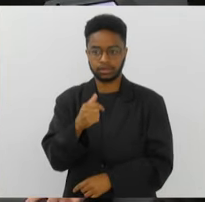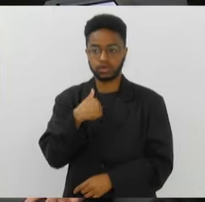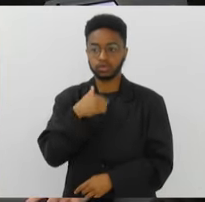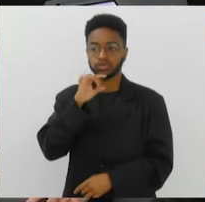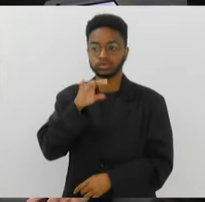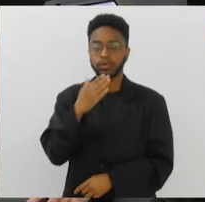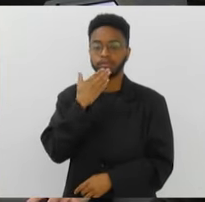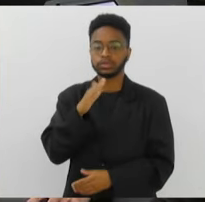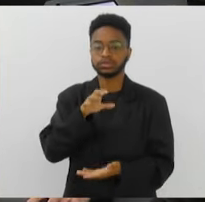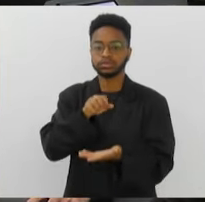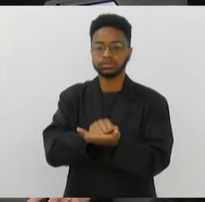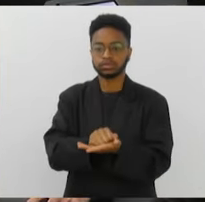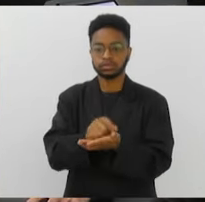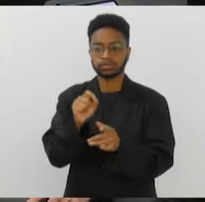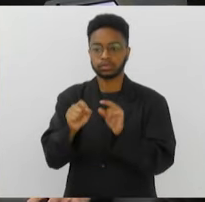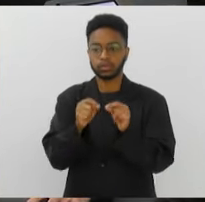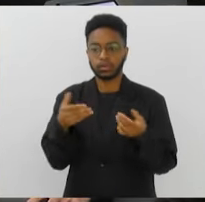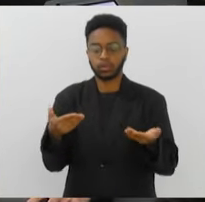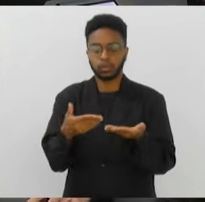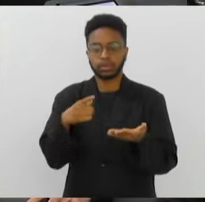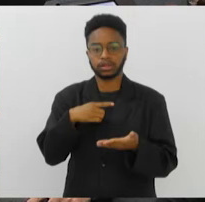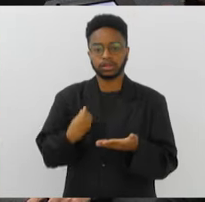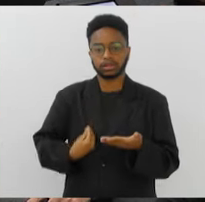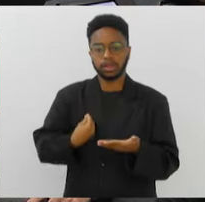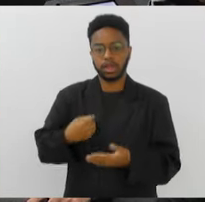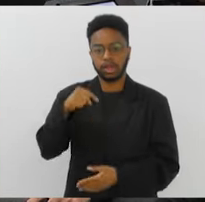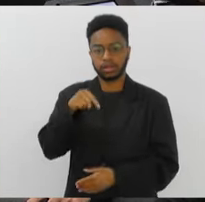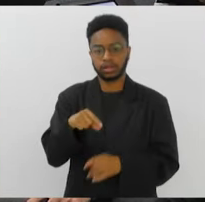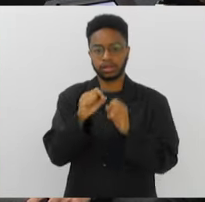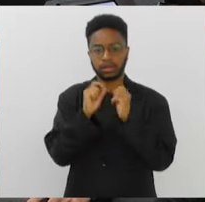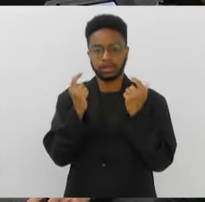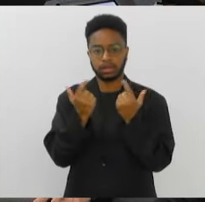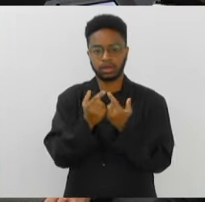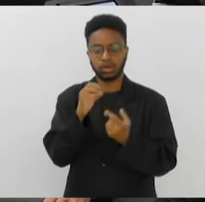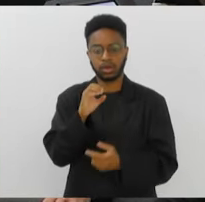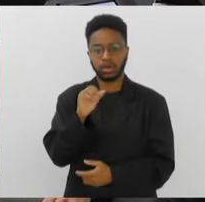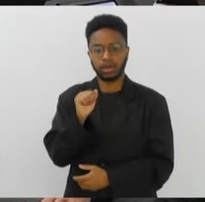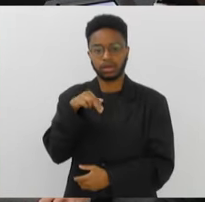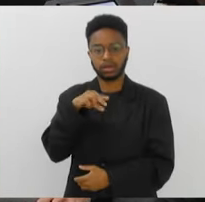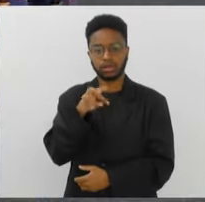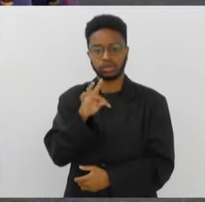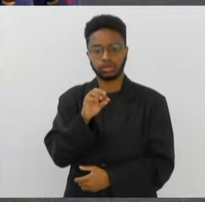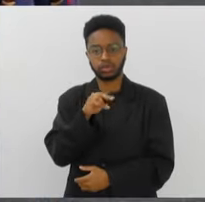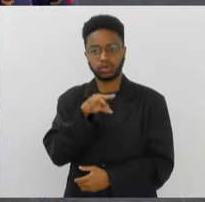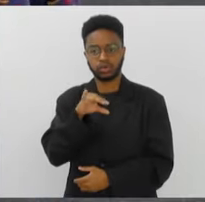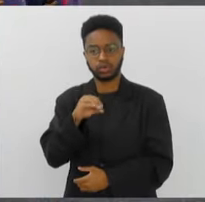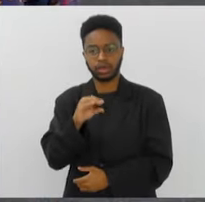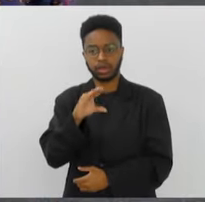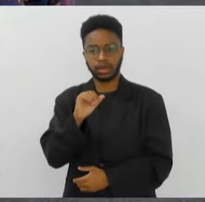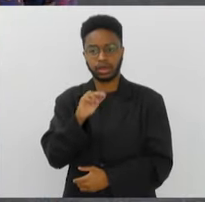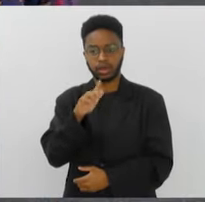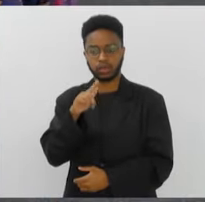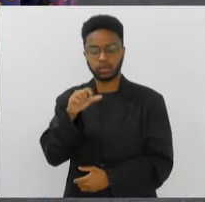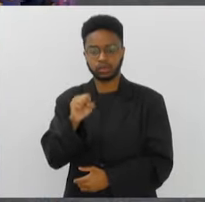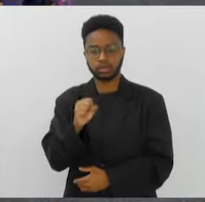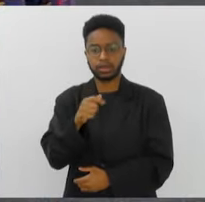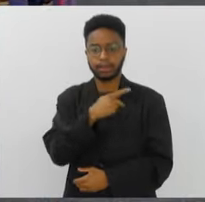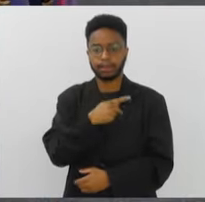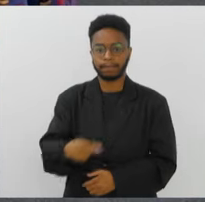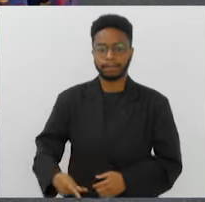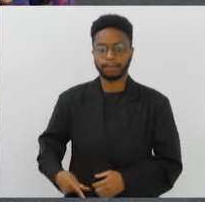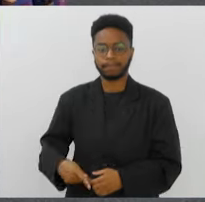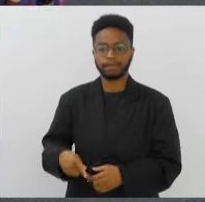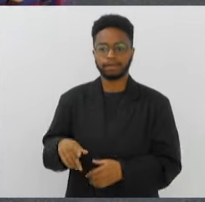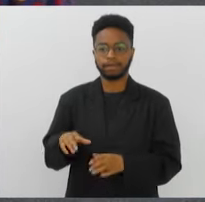para registrar, presidente, hoje nós temos aqui no plenário o Antônio Carlos, que é presidente da Confederação Brasileira